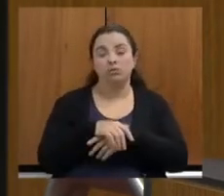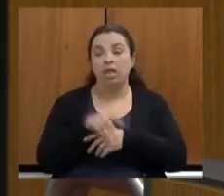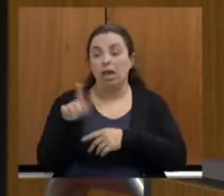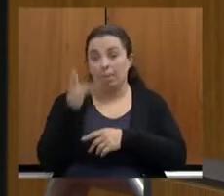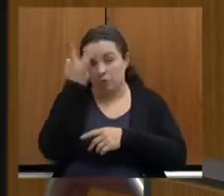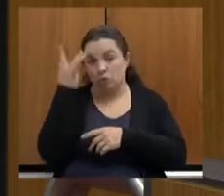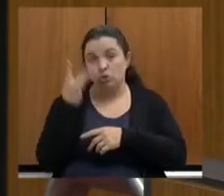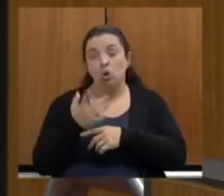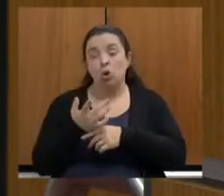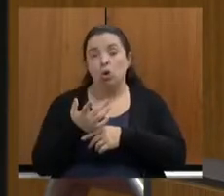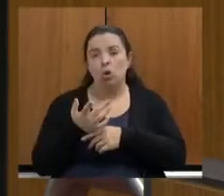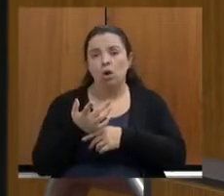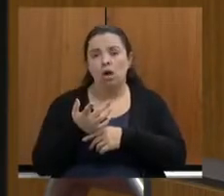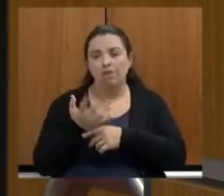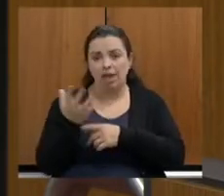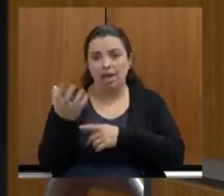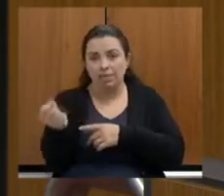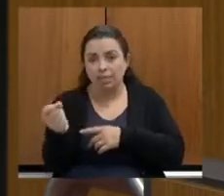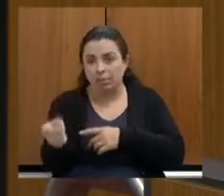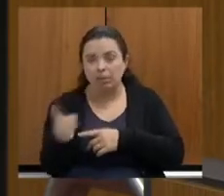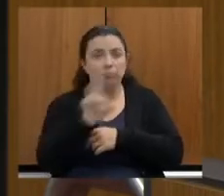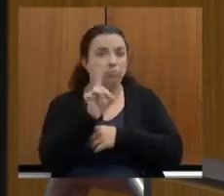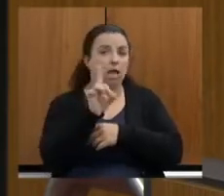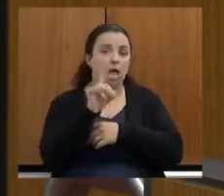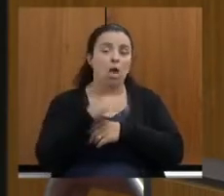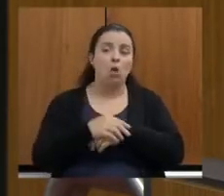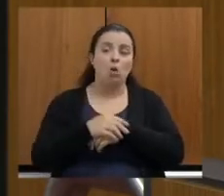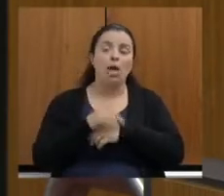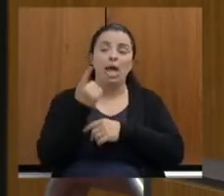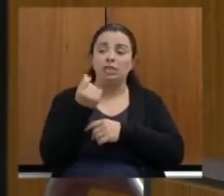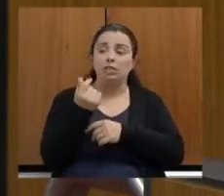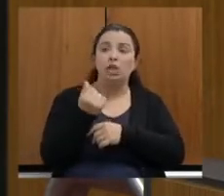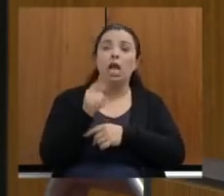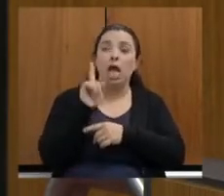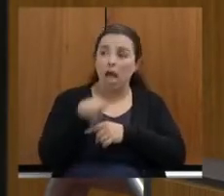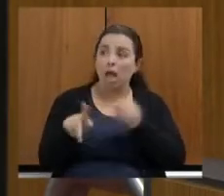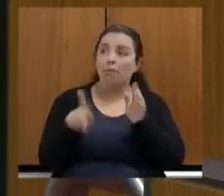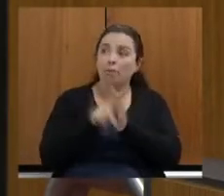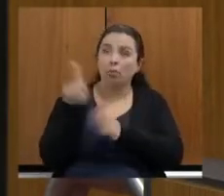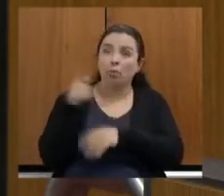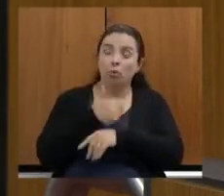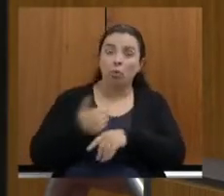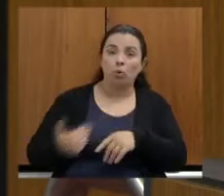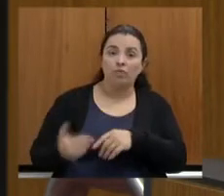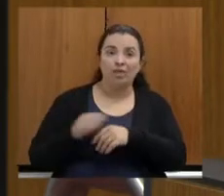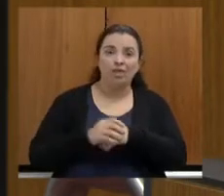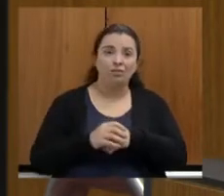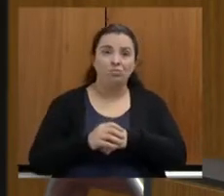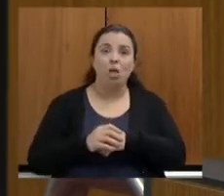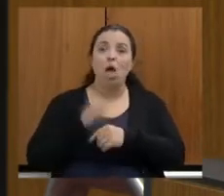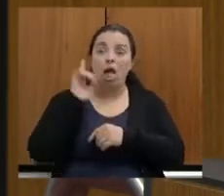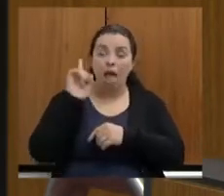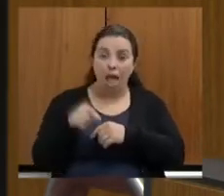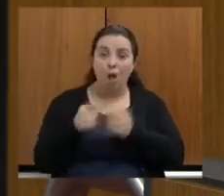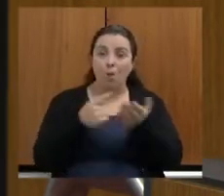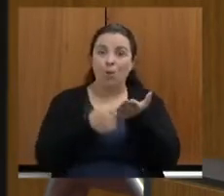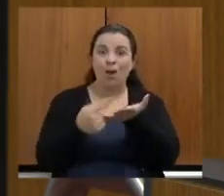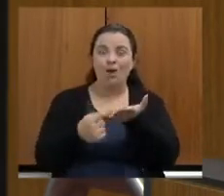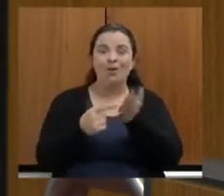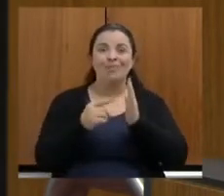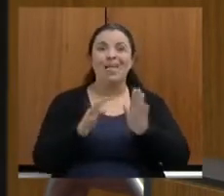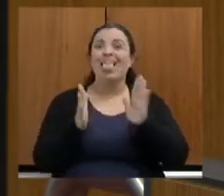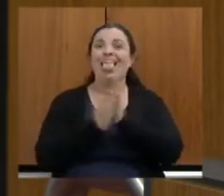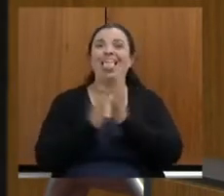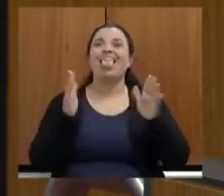nítido que é os governos né que é um acordo para eleição para se ganhar votos